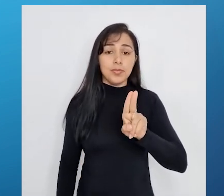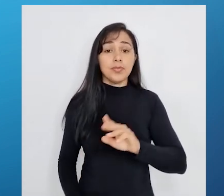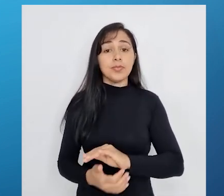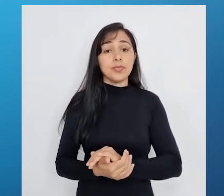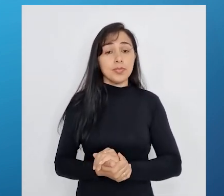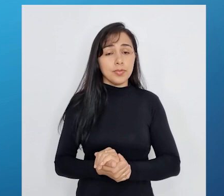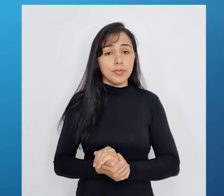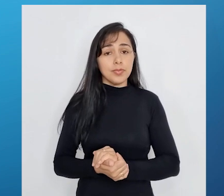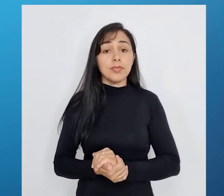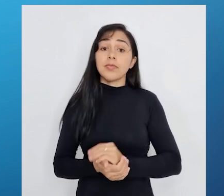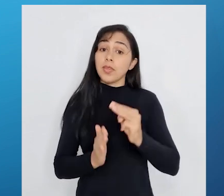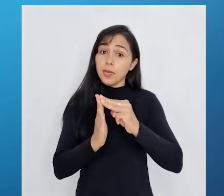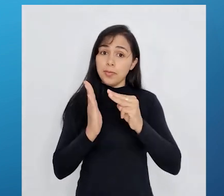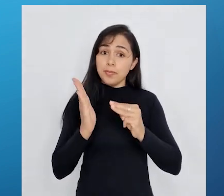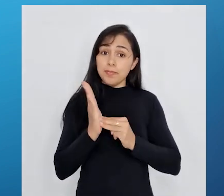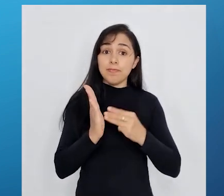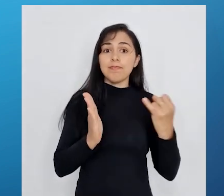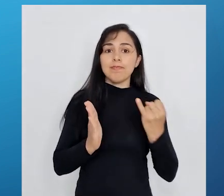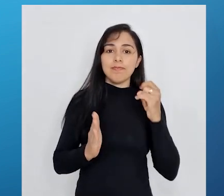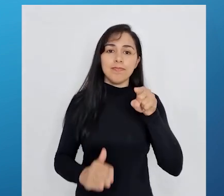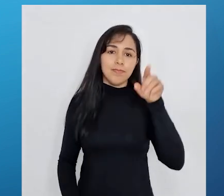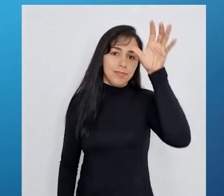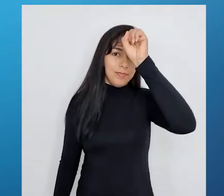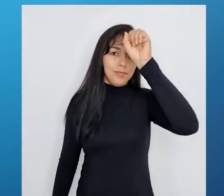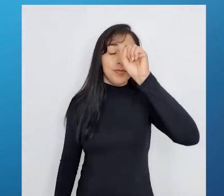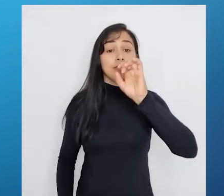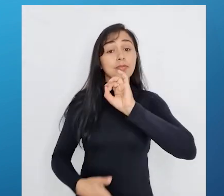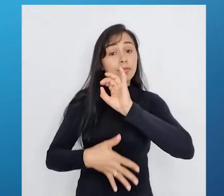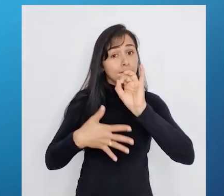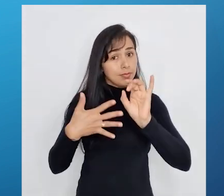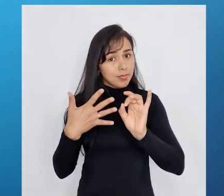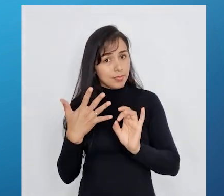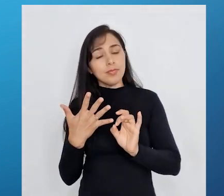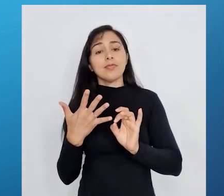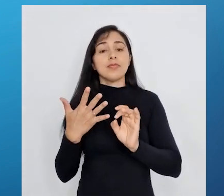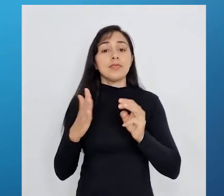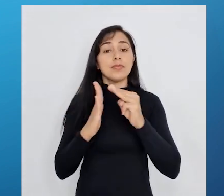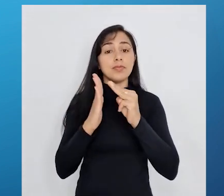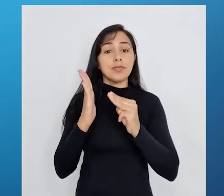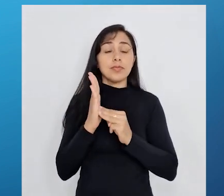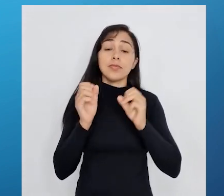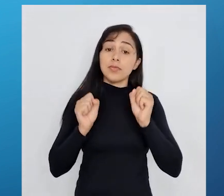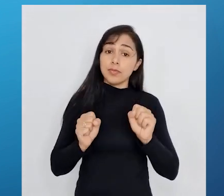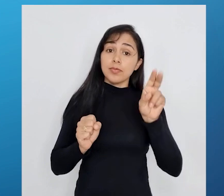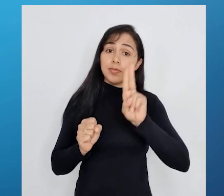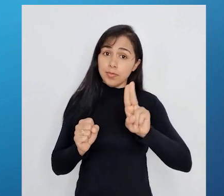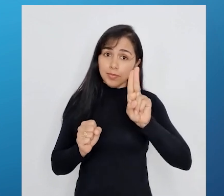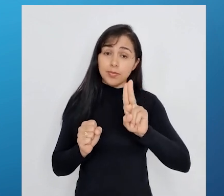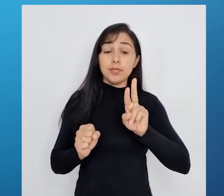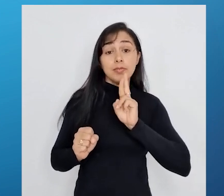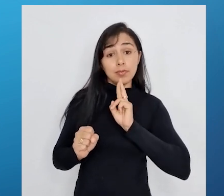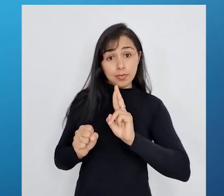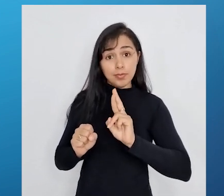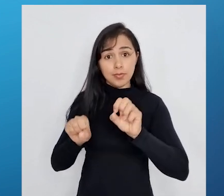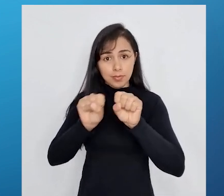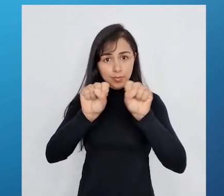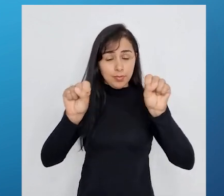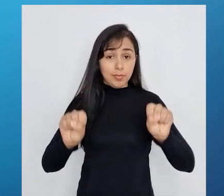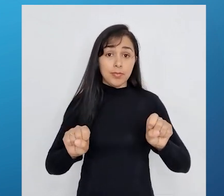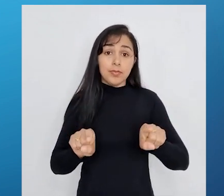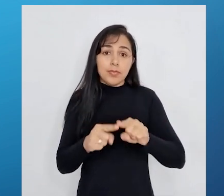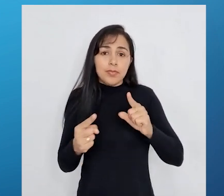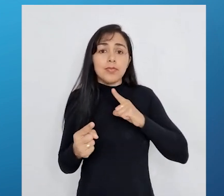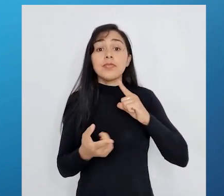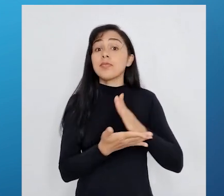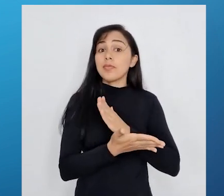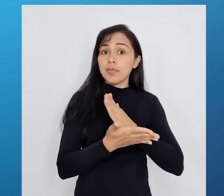que vale muito a pena você usar, tá? Cada método ele pode ser usado numa devida situação, né? Tem métodos que se encaixam